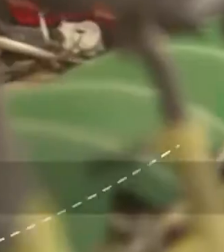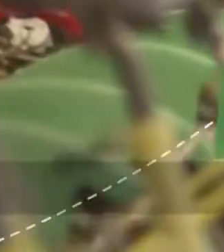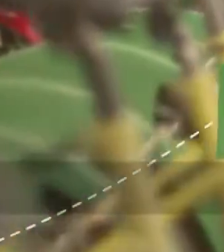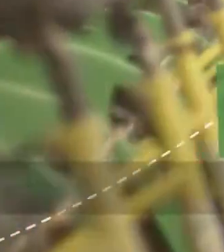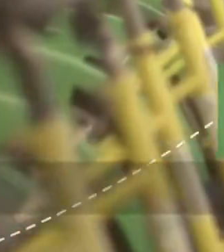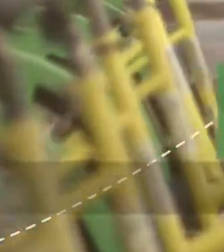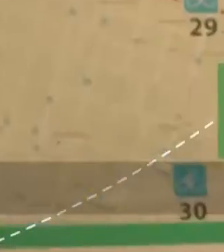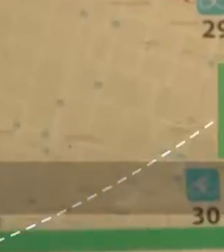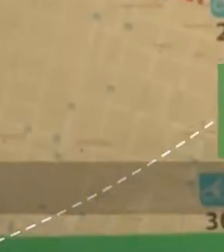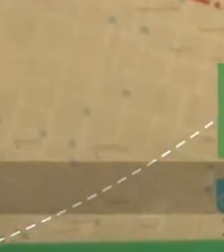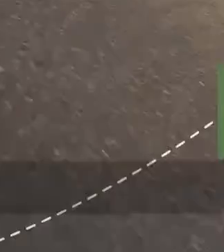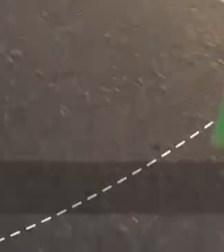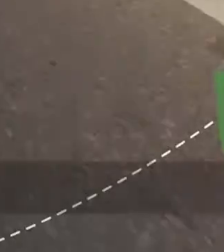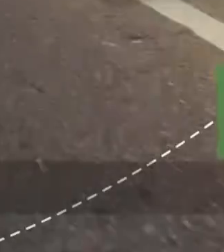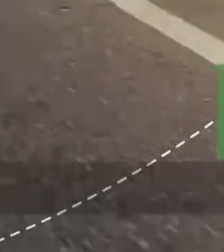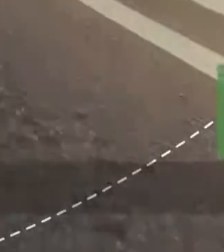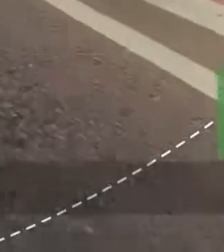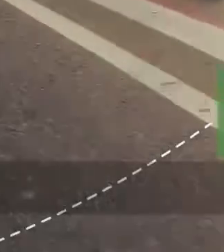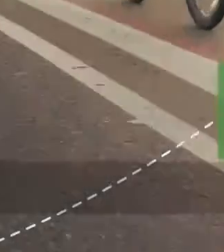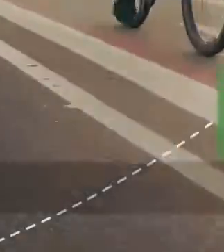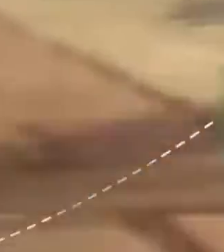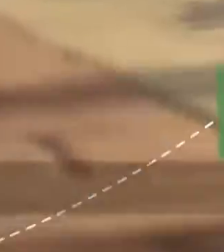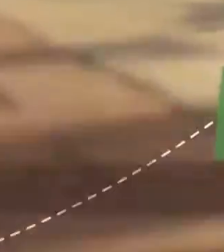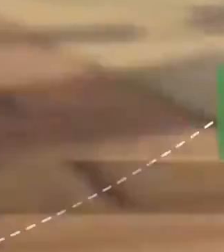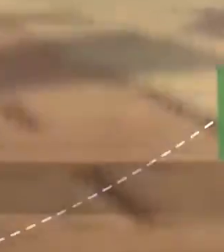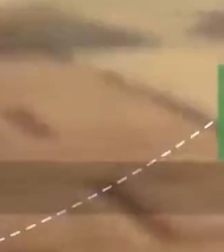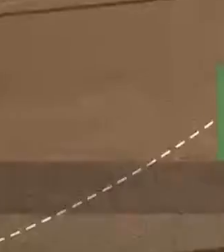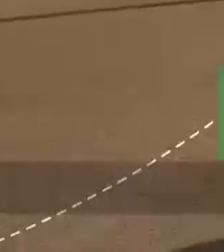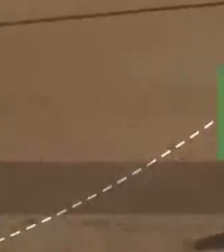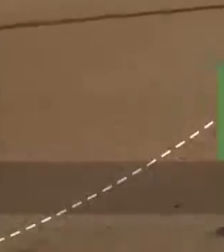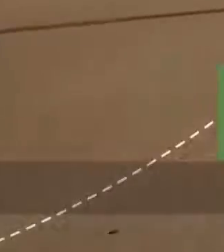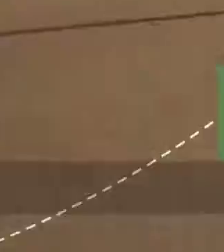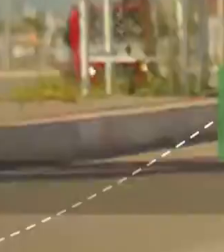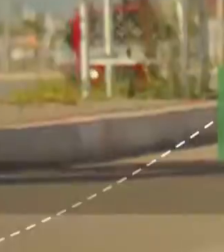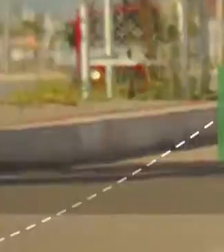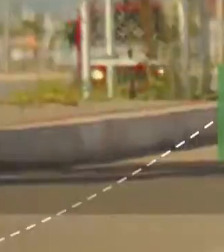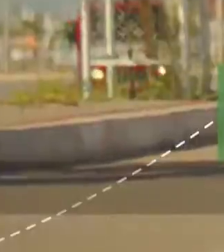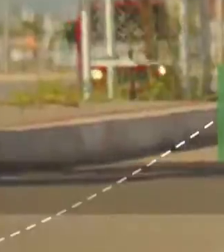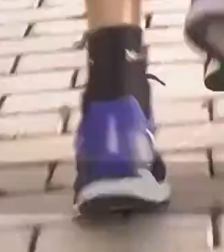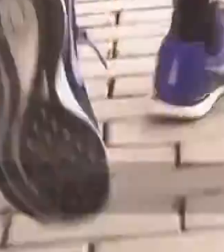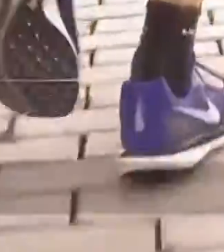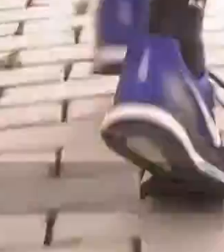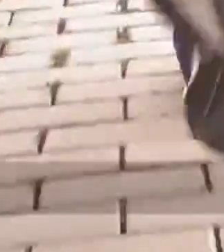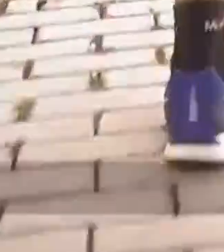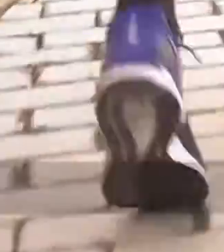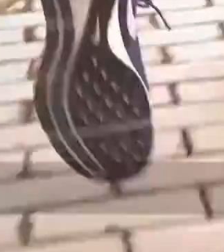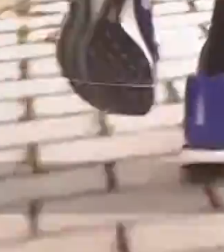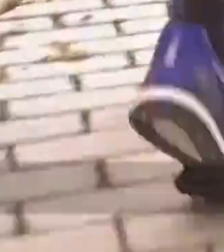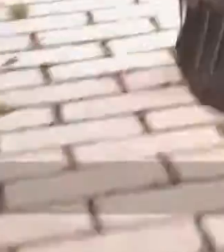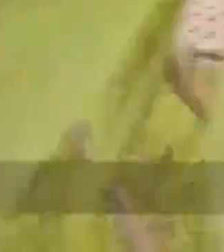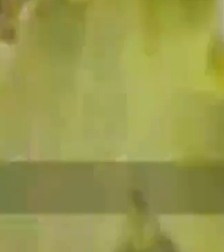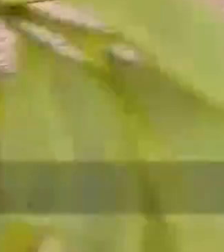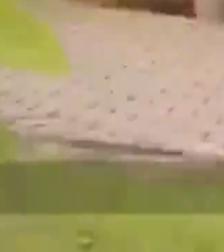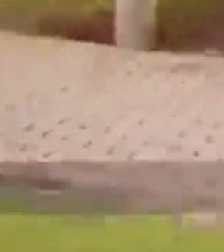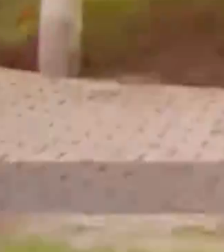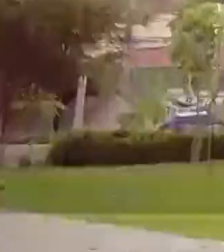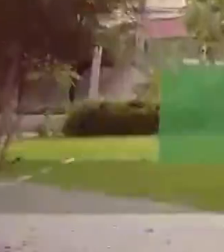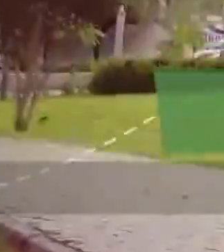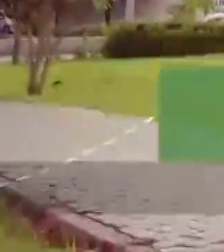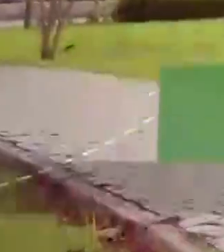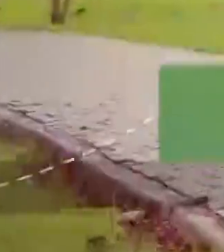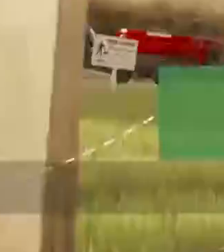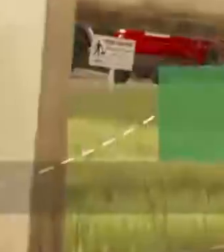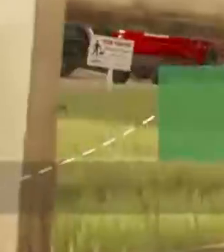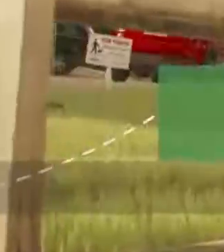Fortaleza. Bicicletar, ciclofaixas e ciclovias da Prefeitura. Exercícios mais